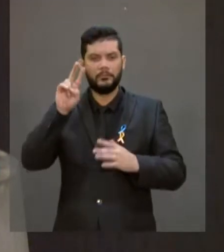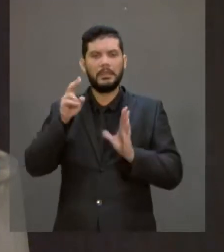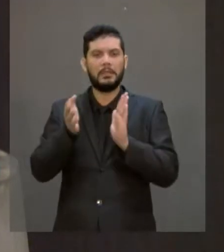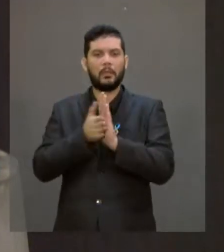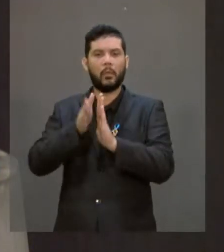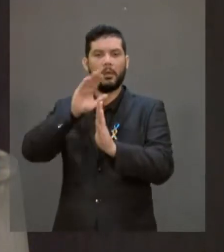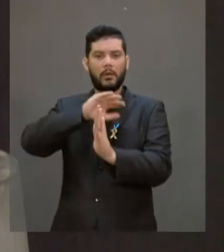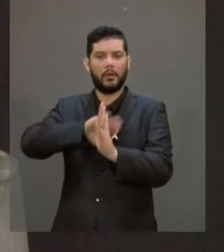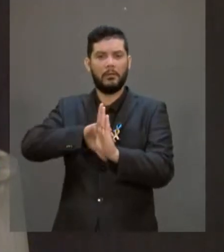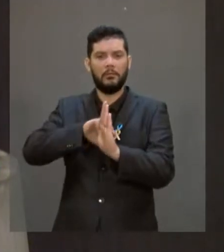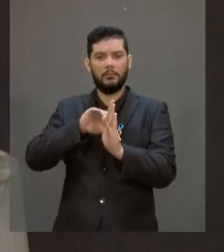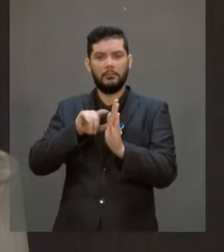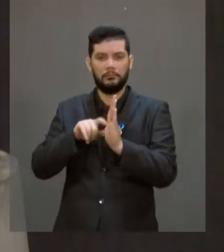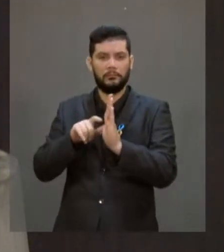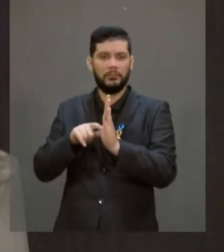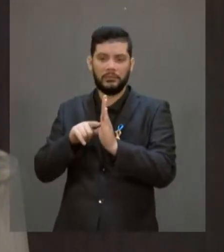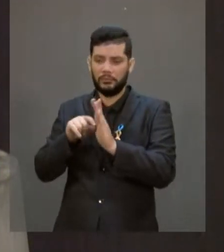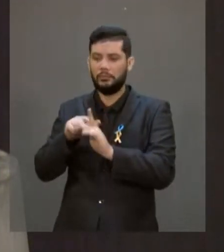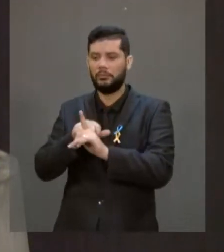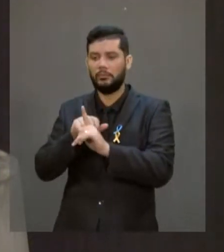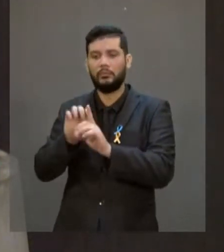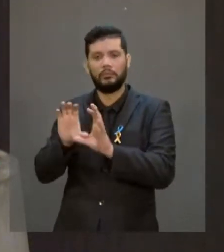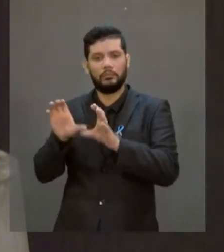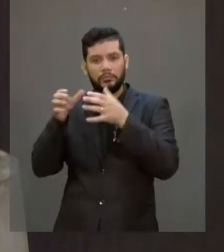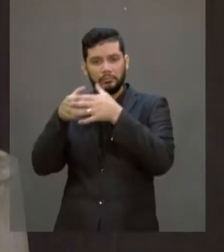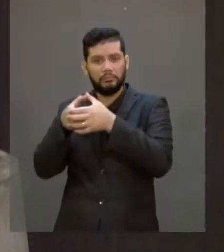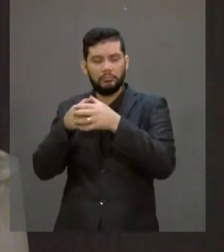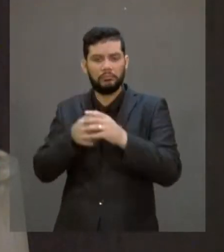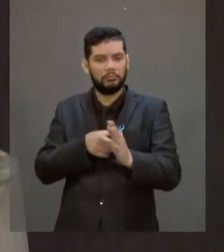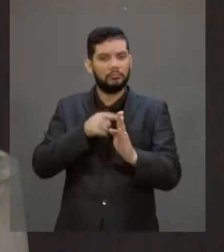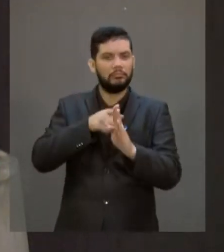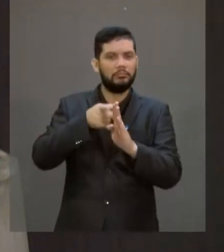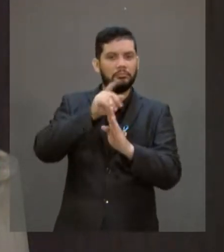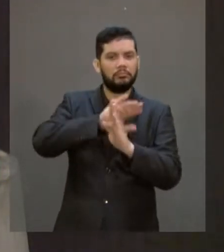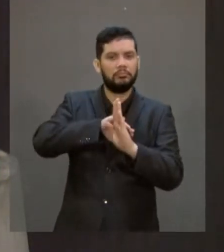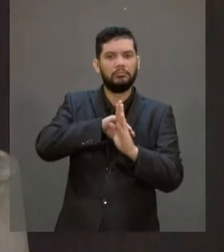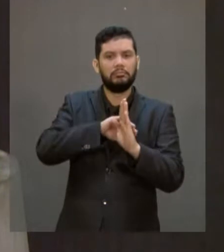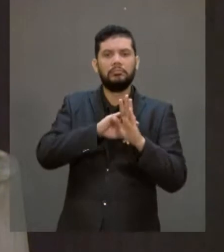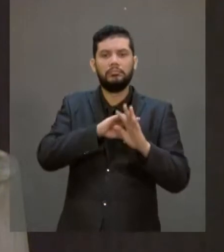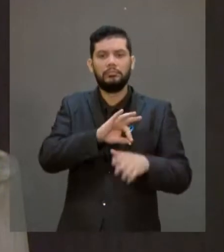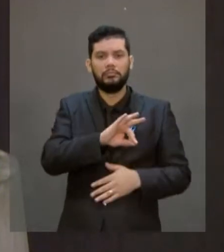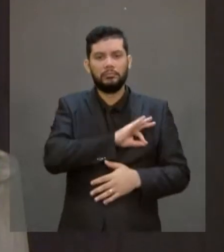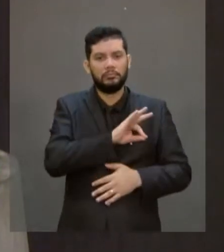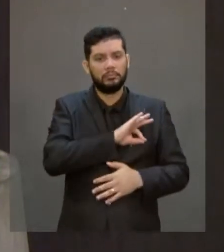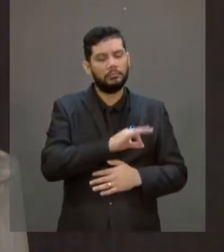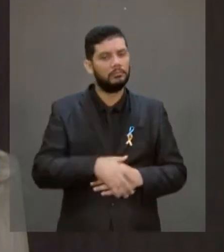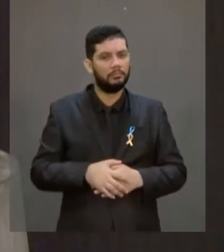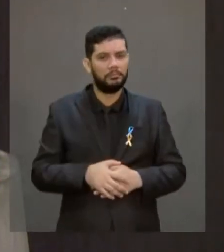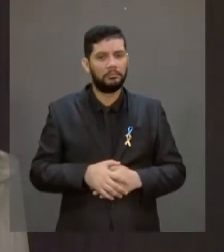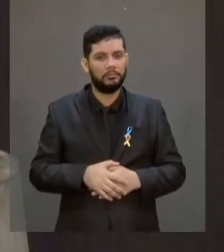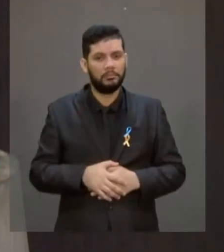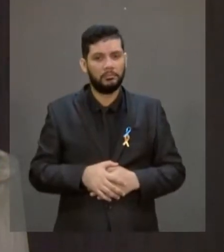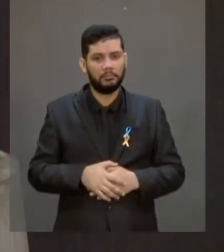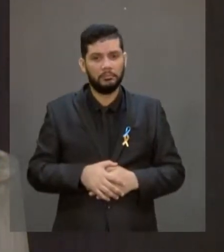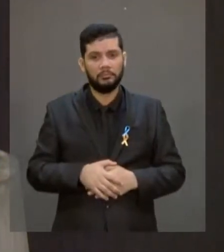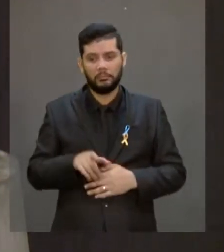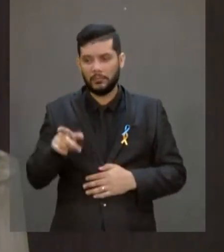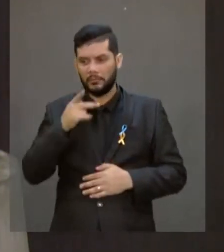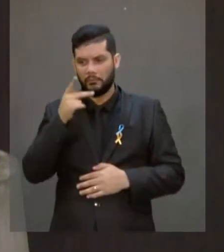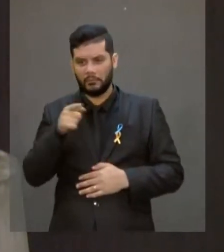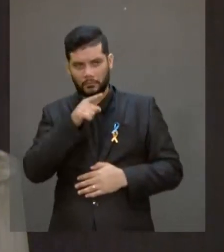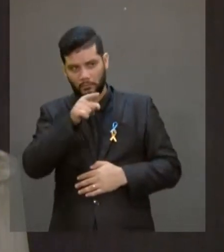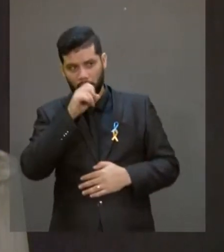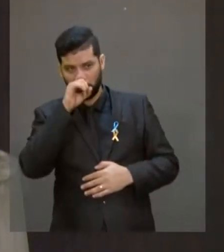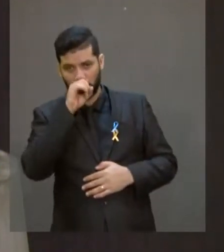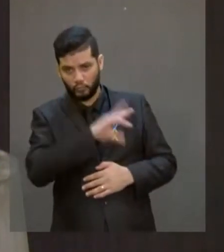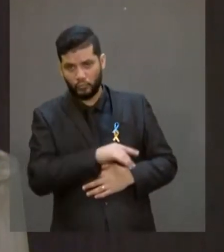policiais. Os policiais dizem: a comunidade está mais violenta com a sua força policial. A comunidade diz: a força policial está mais violenta com a